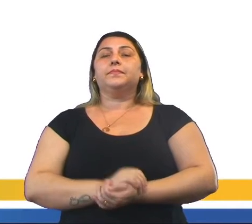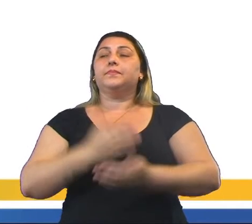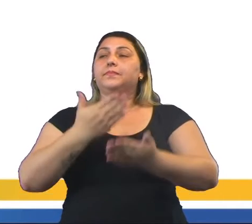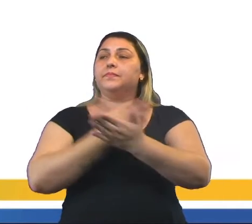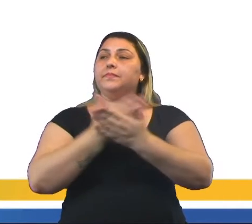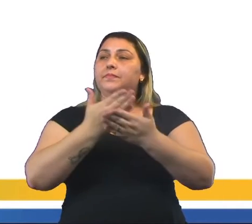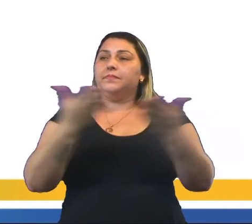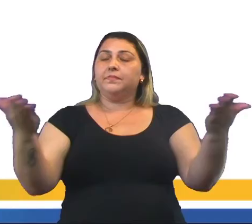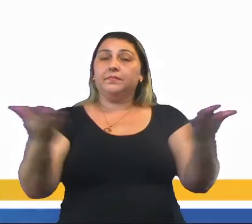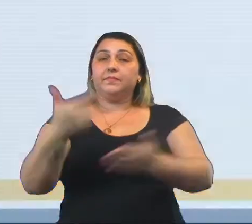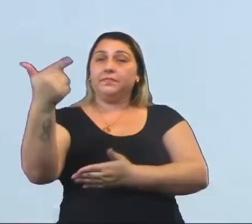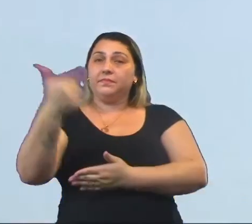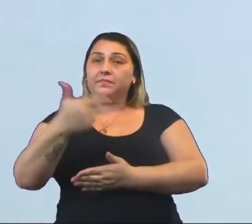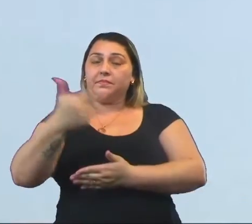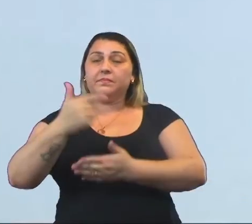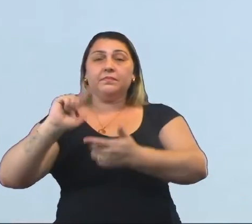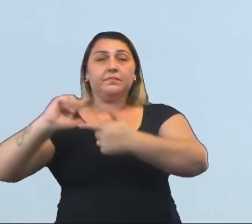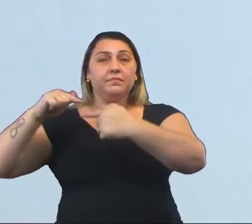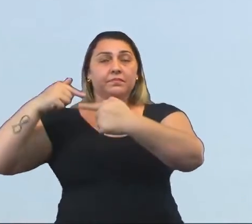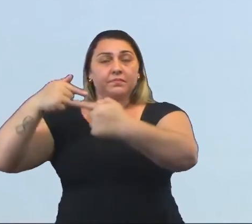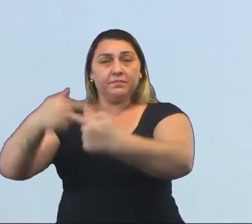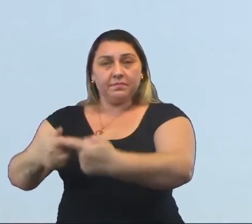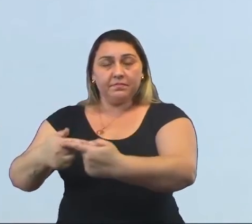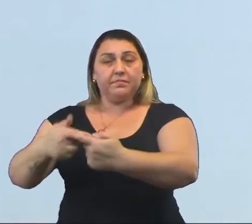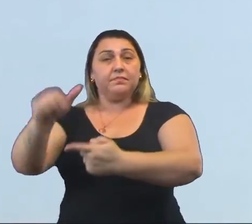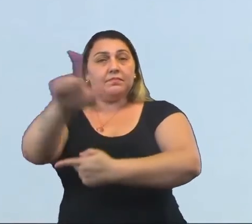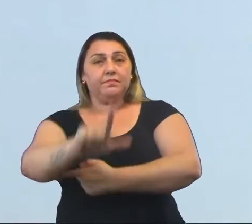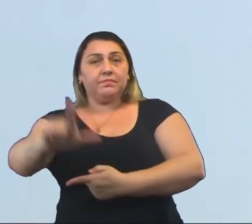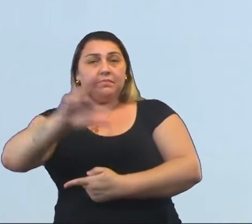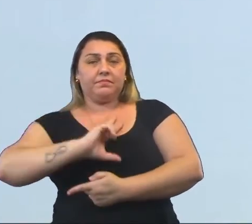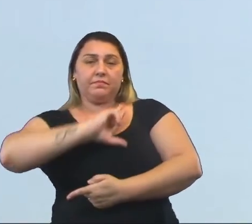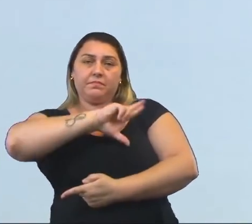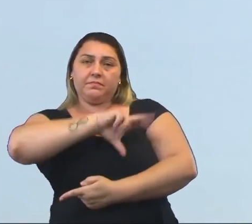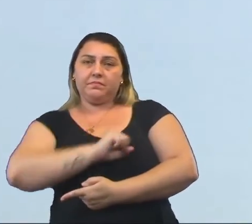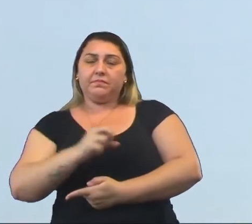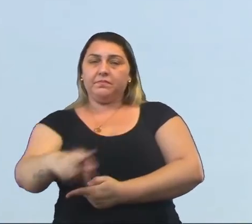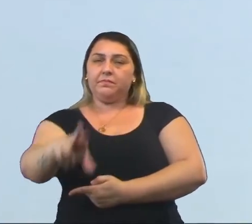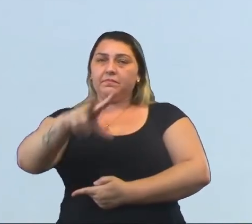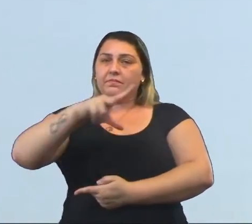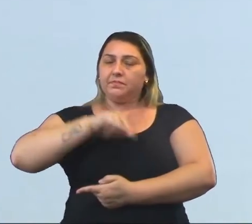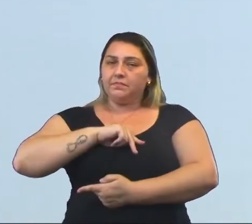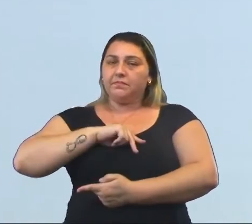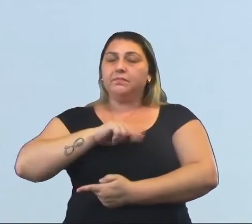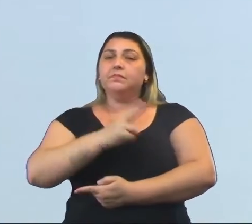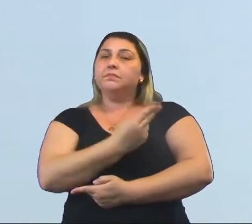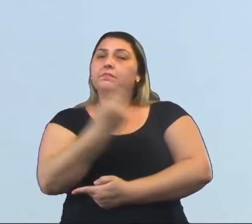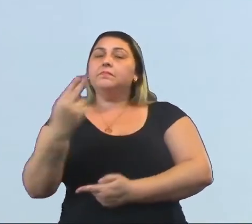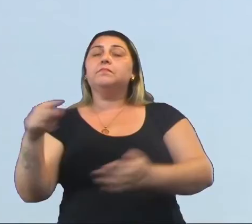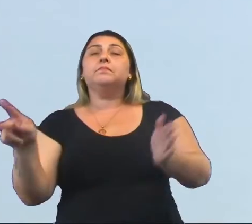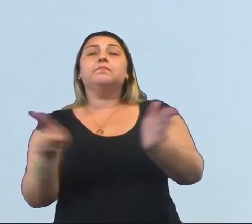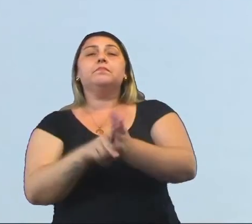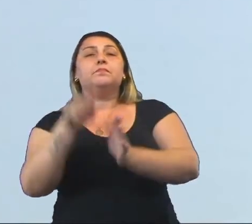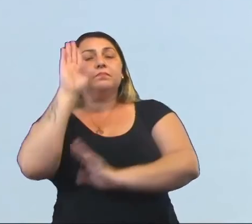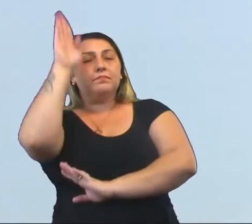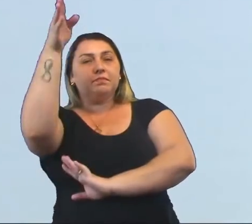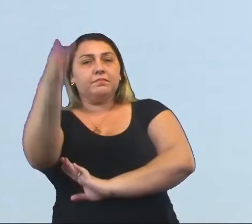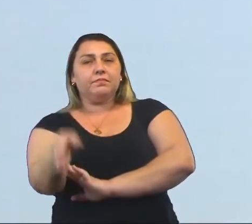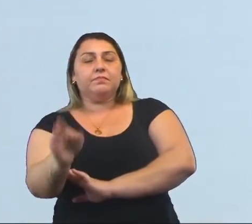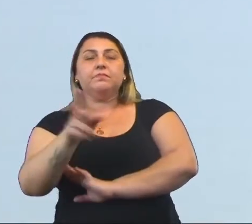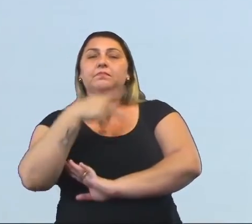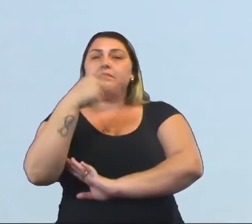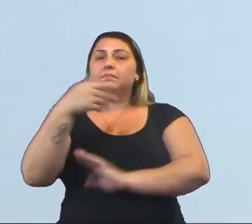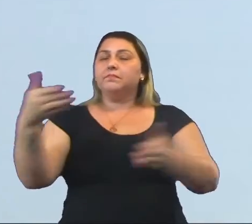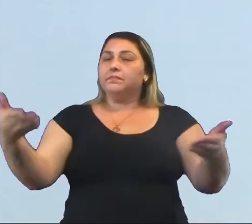Iniciamos agora a segunda geração da literatura romântica portuguesa, e o nome principal que nós iremos